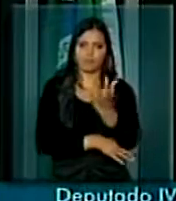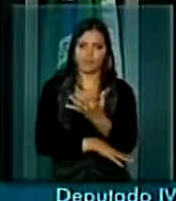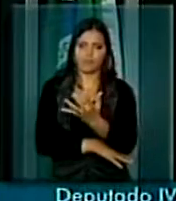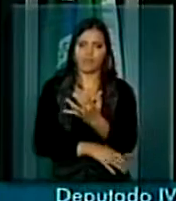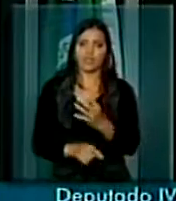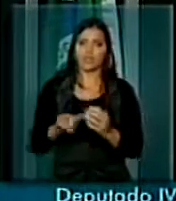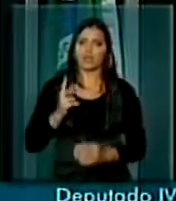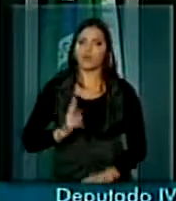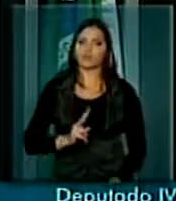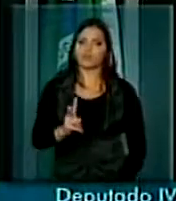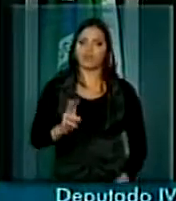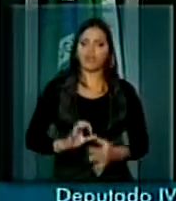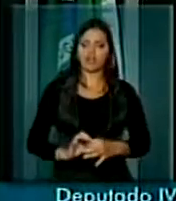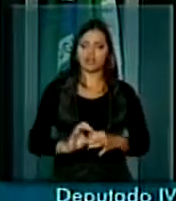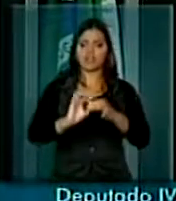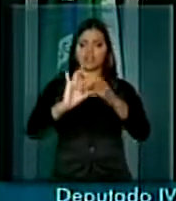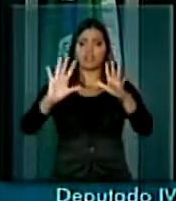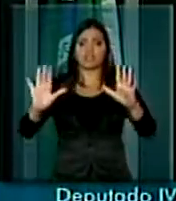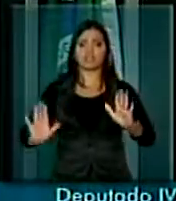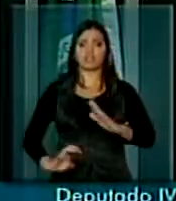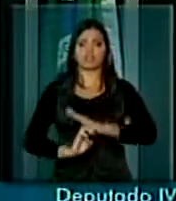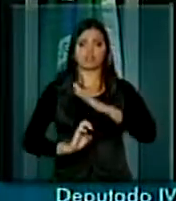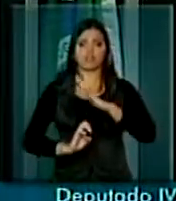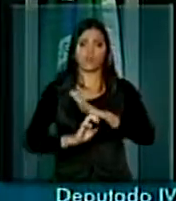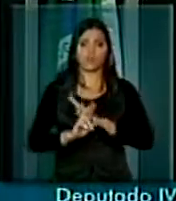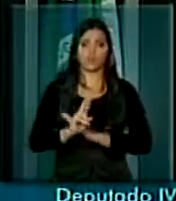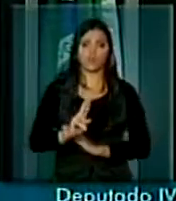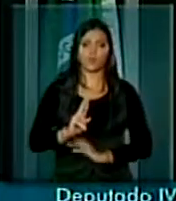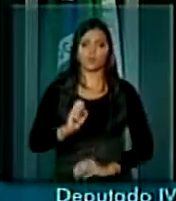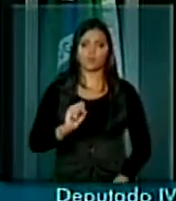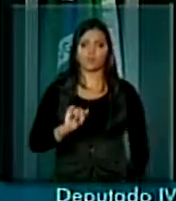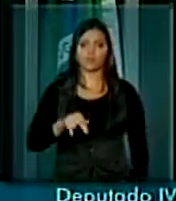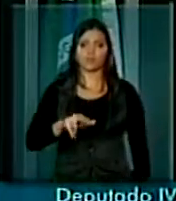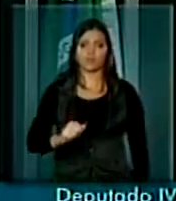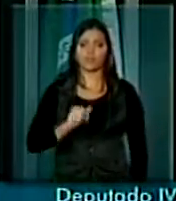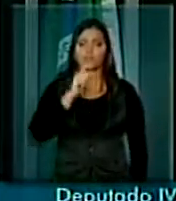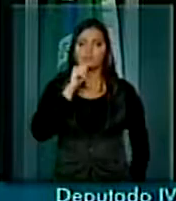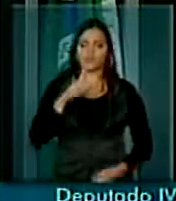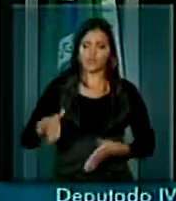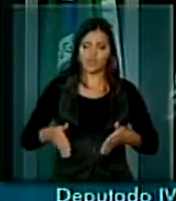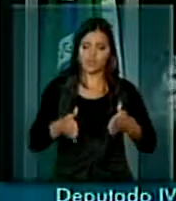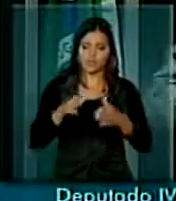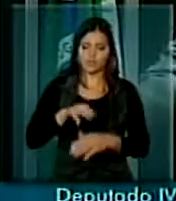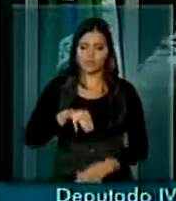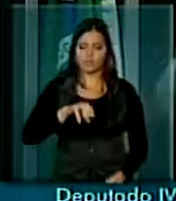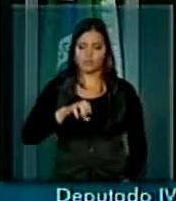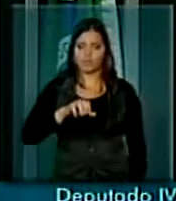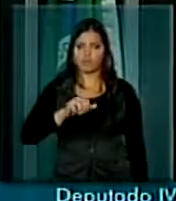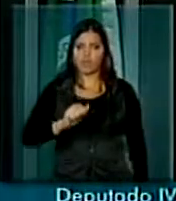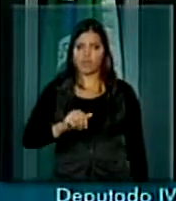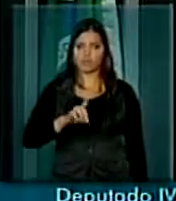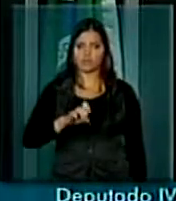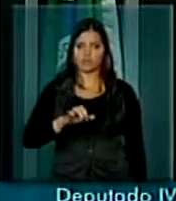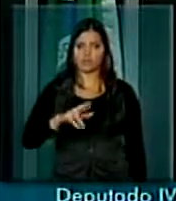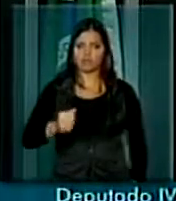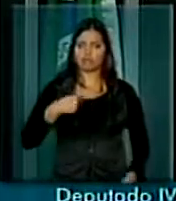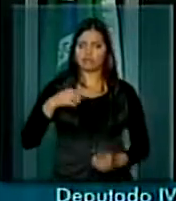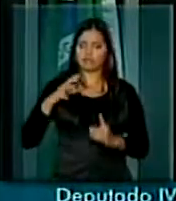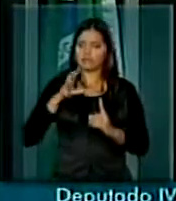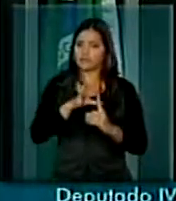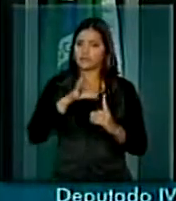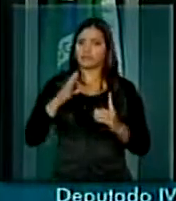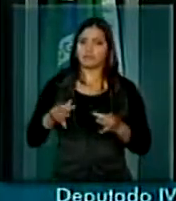continuar liberando, licenciando usinas como a do Rio Madeira, que causa um imenso